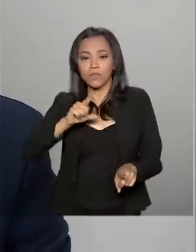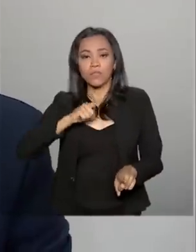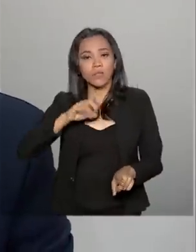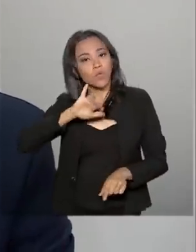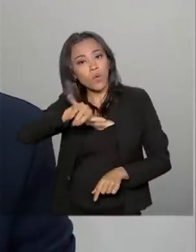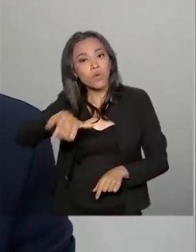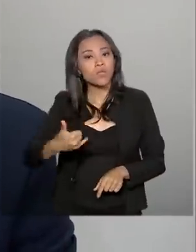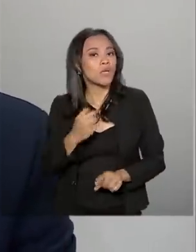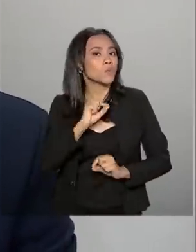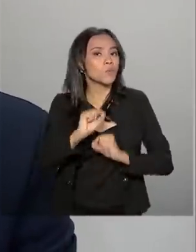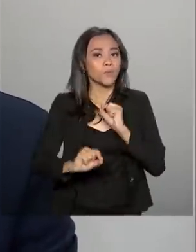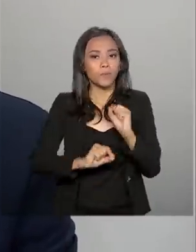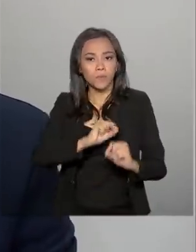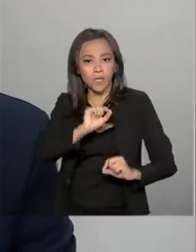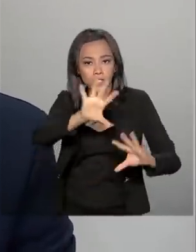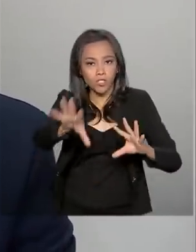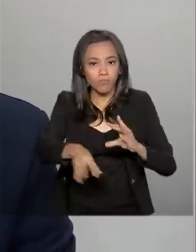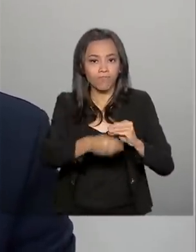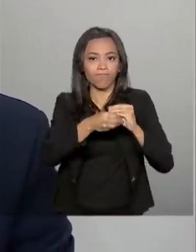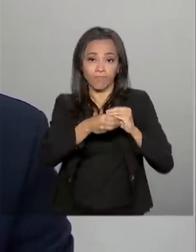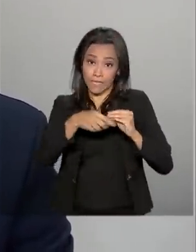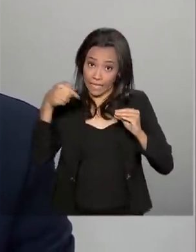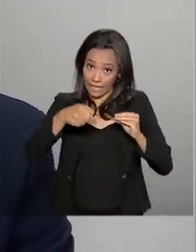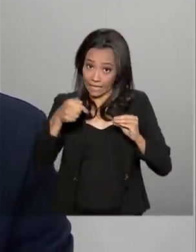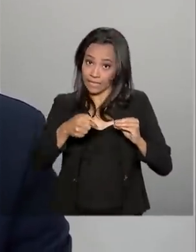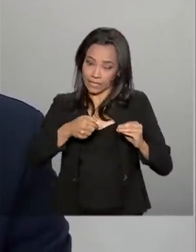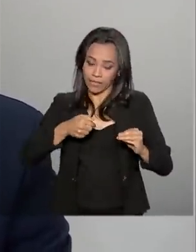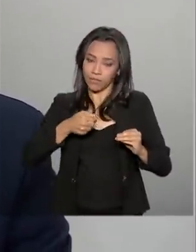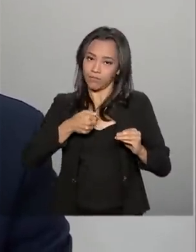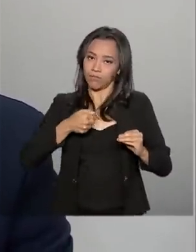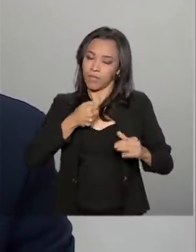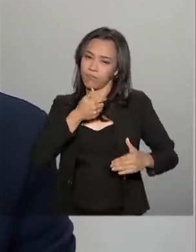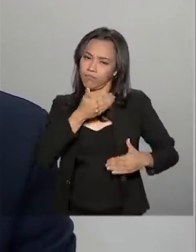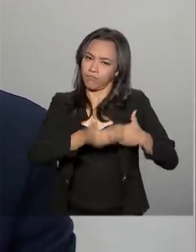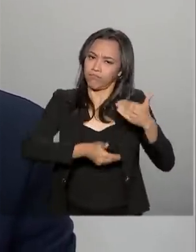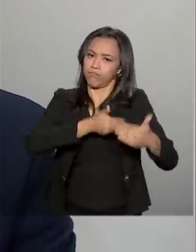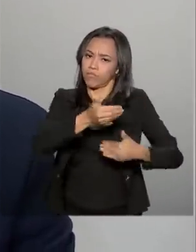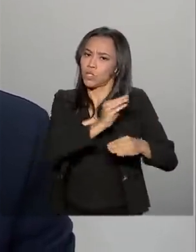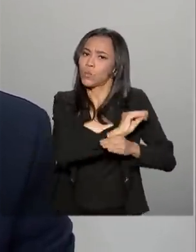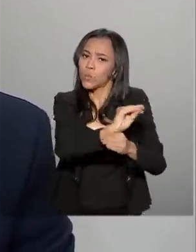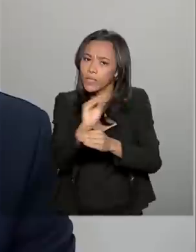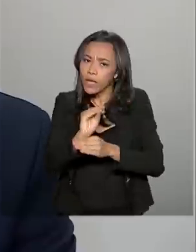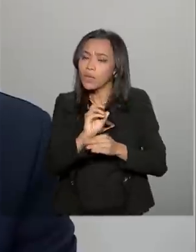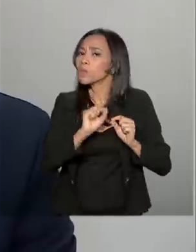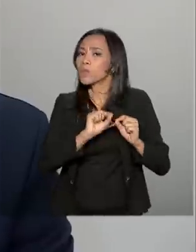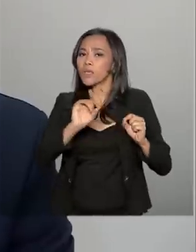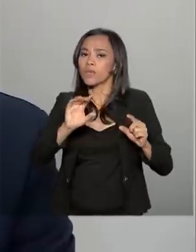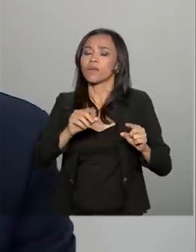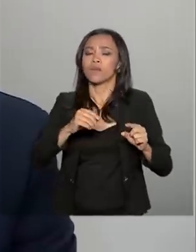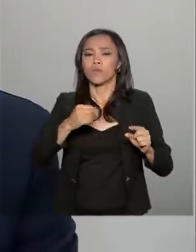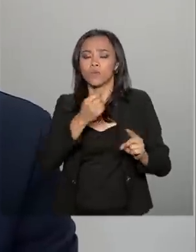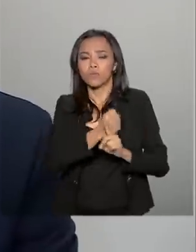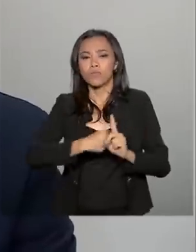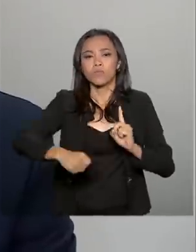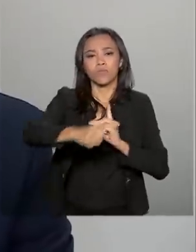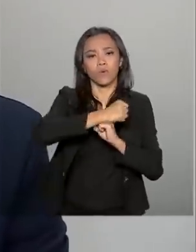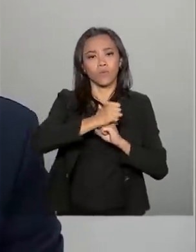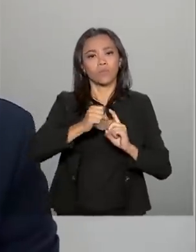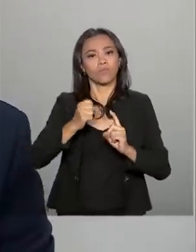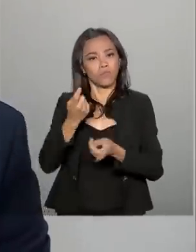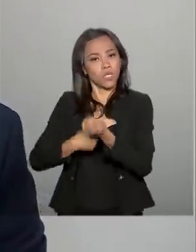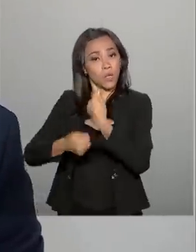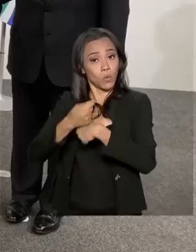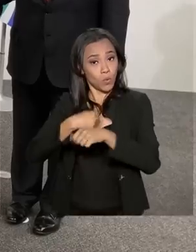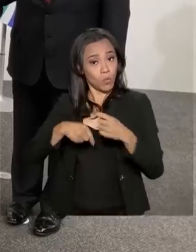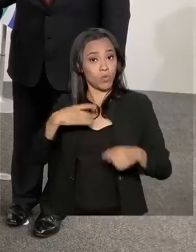possibilidade de agregarmos a esse processo de preservação o desenvolvimento socioeconômico tão importante para